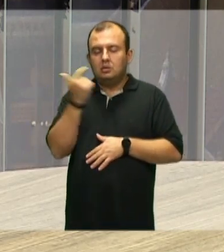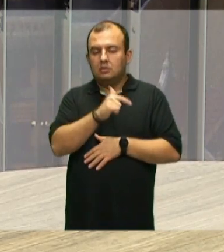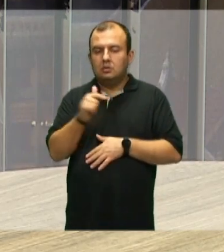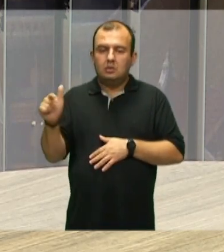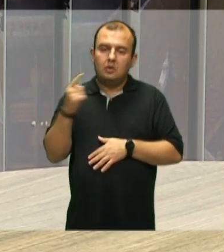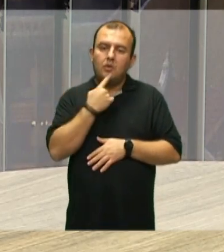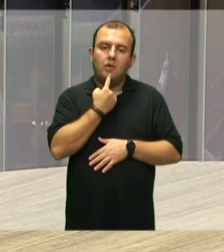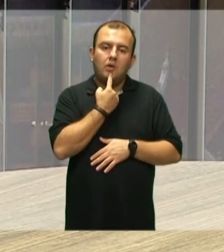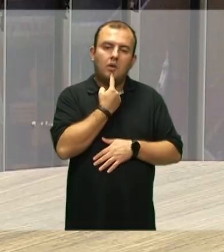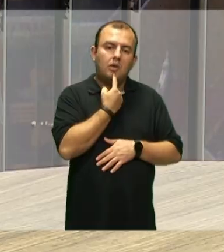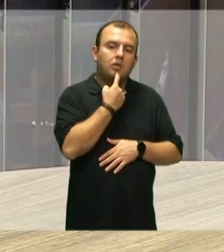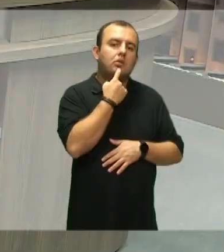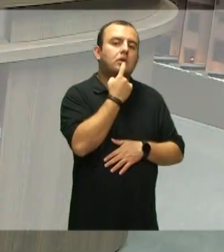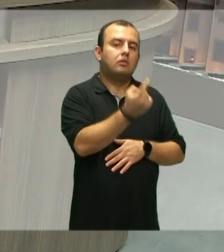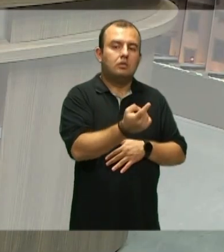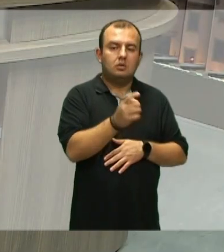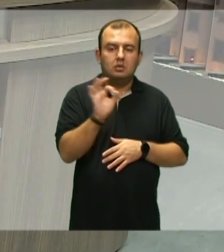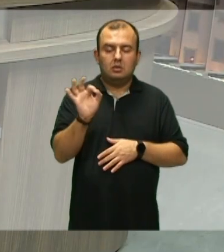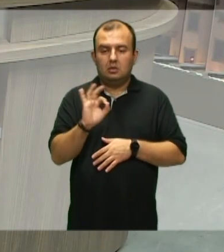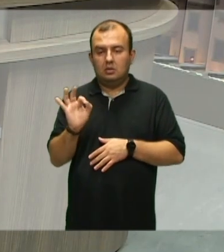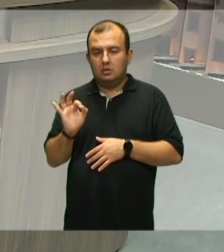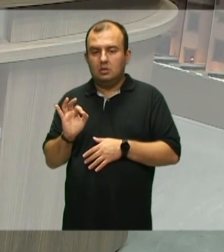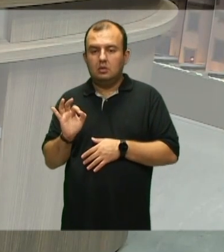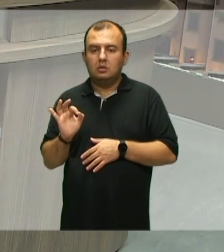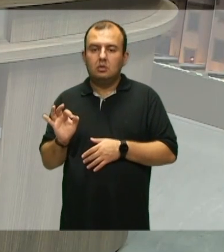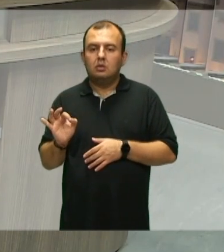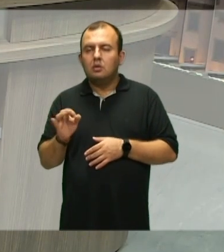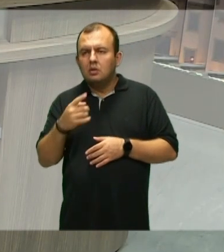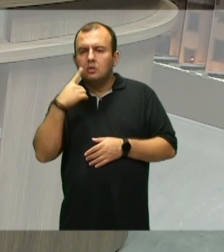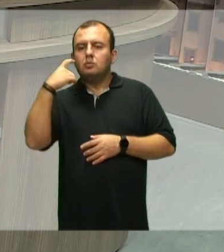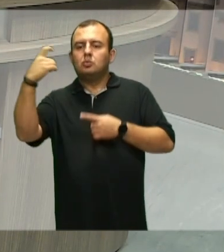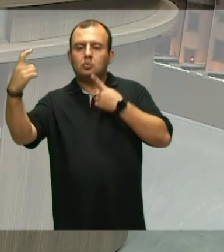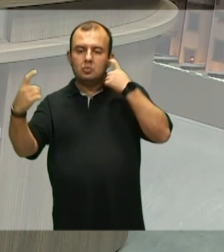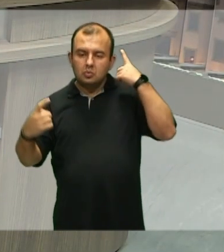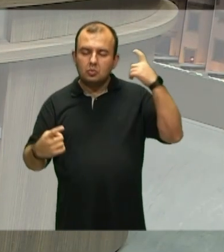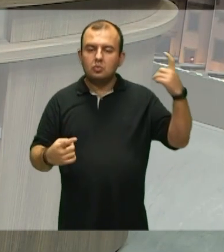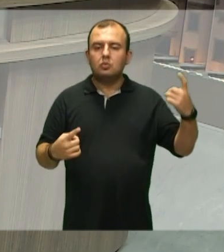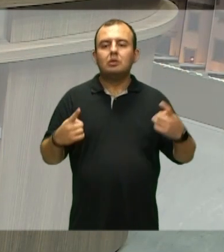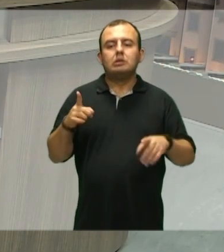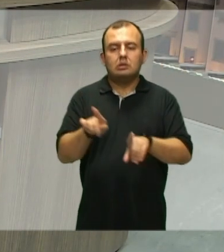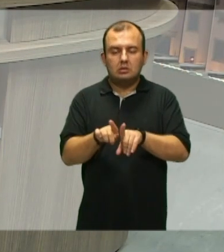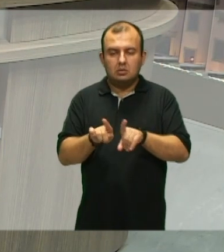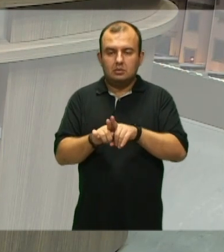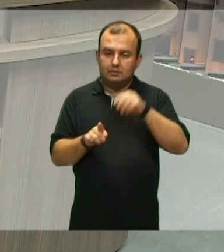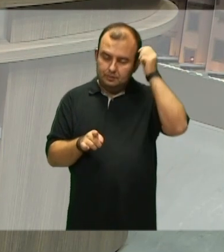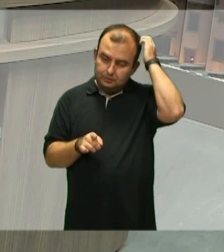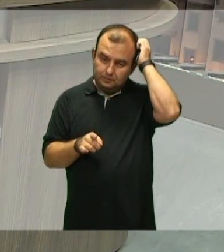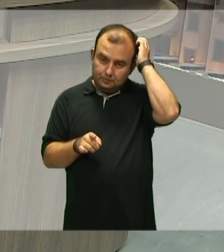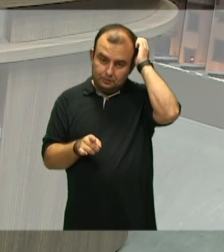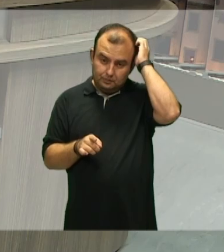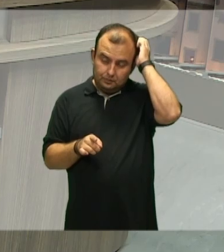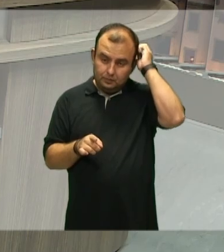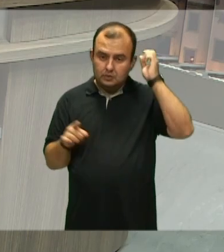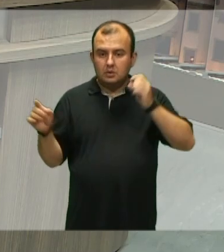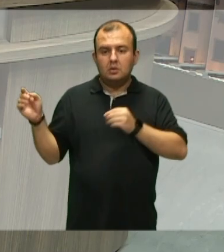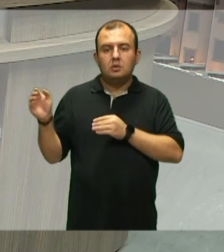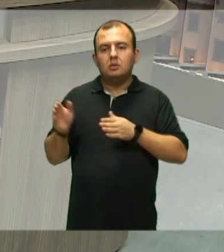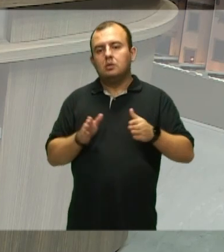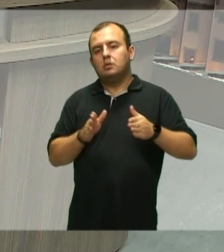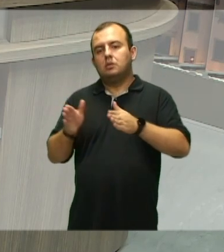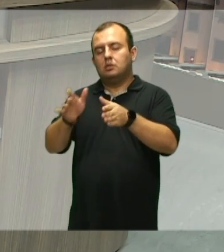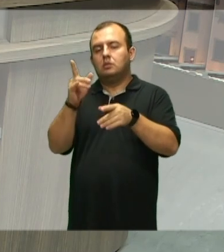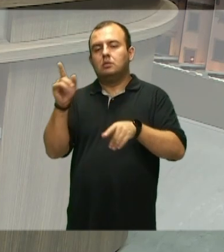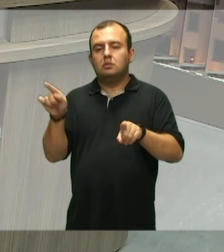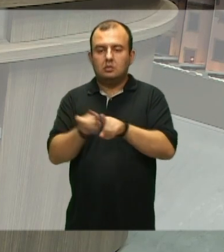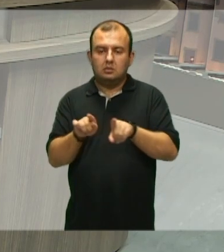eu não falo palavras em nenhum momento. Eu emito sons, sonoridades, interjeições. E aí eu vou fazendo um trajeto que, para nós,